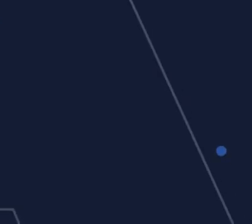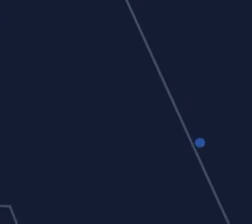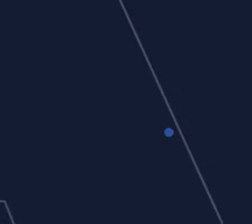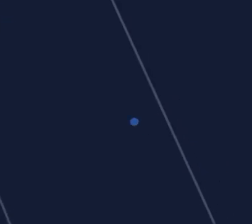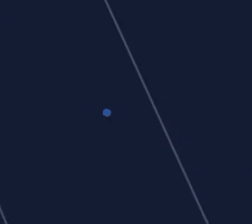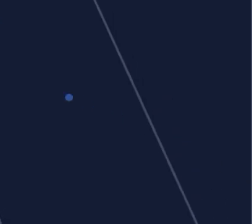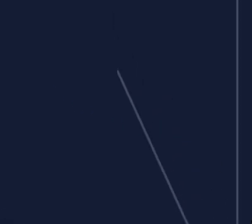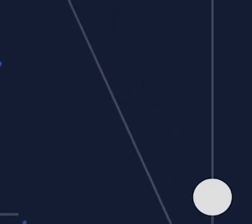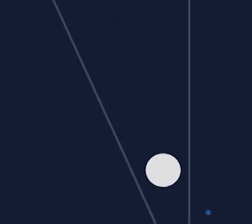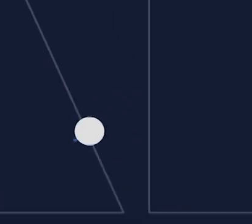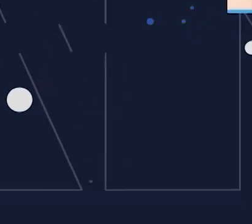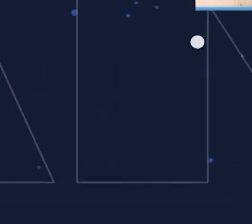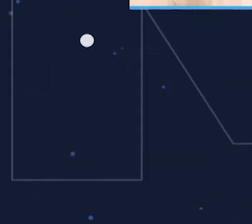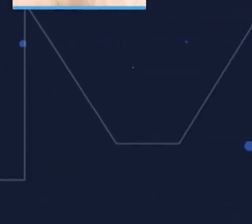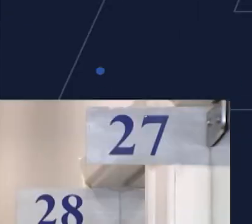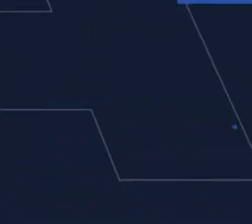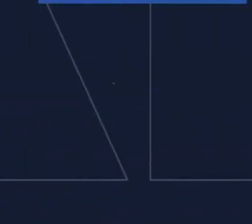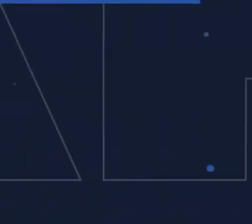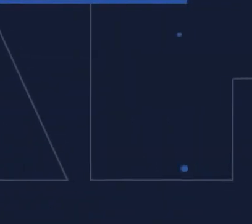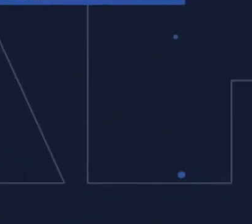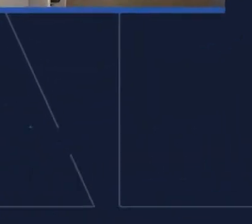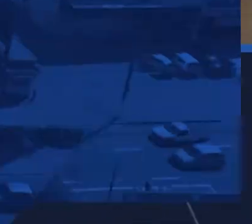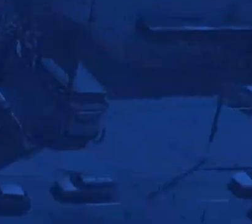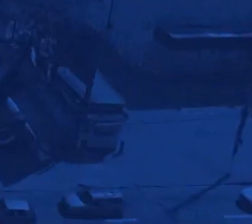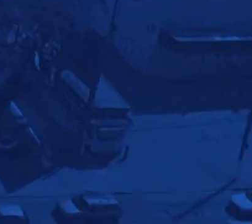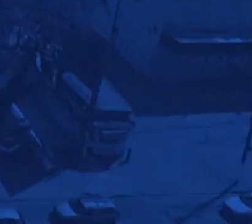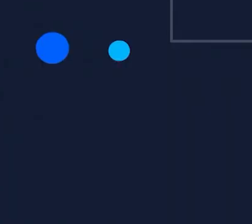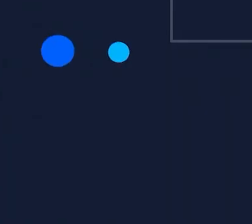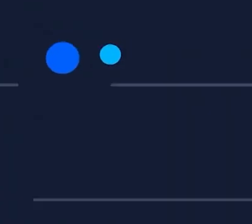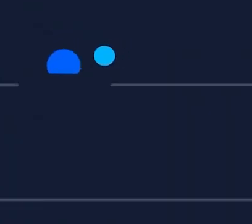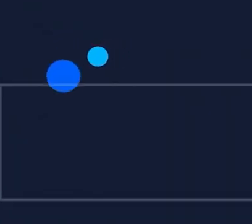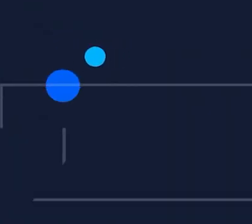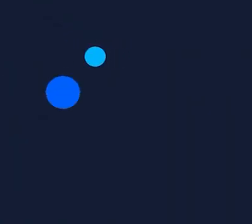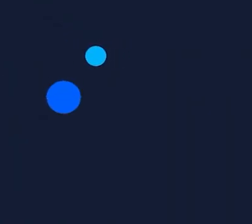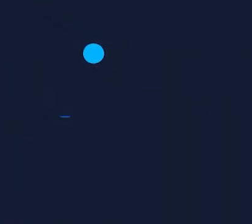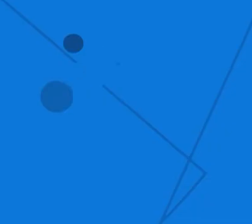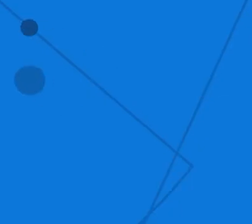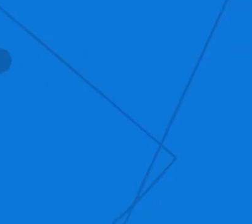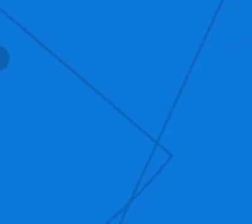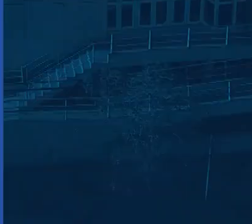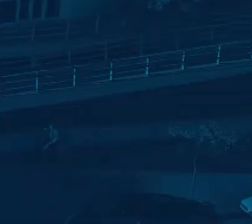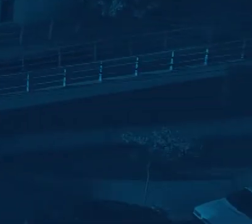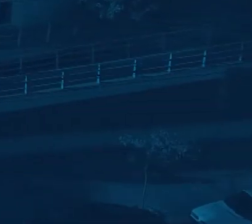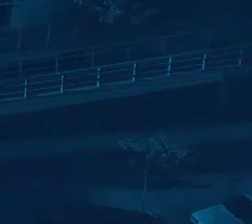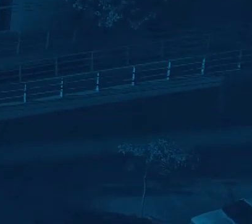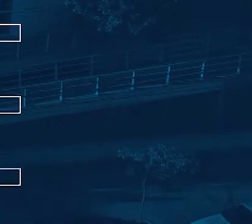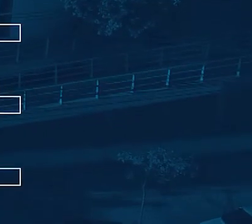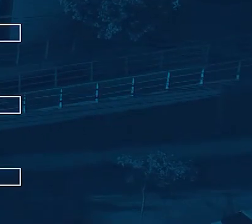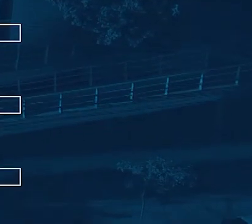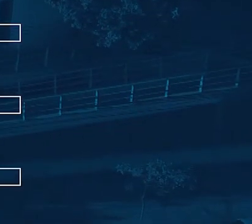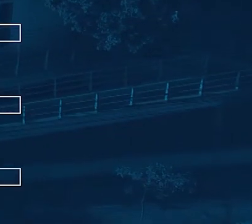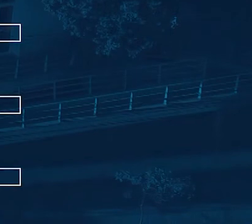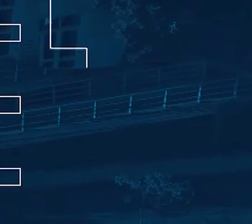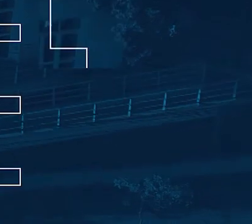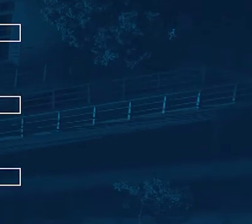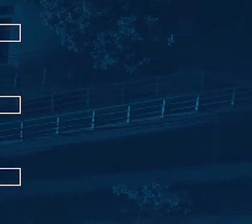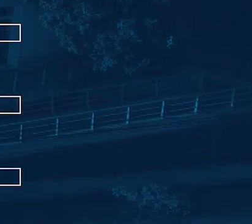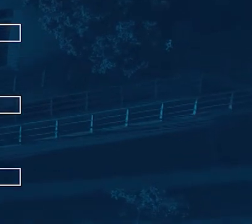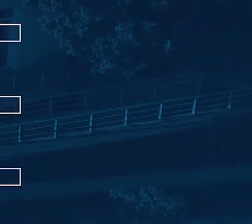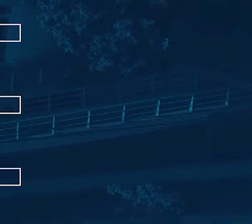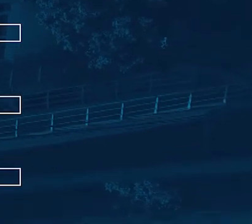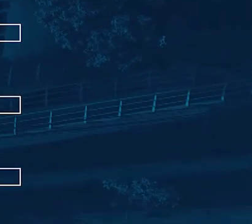a integração, onde se integrava todas as agências do banco por região e a gente defendia a